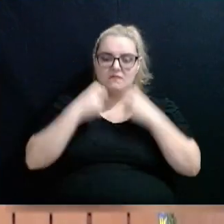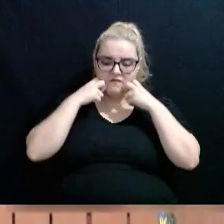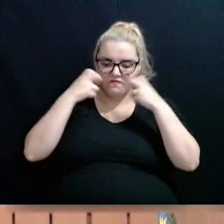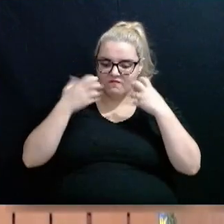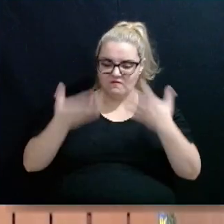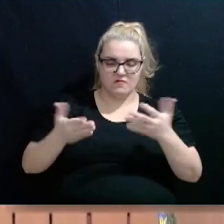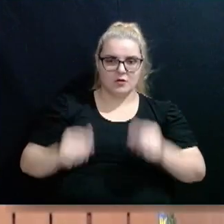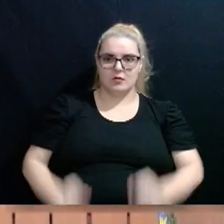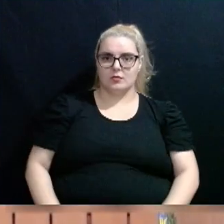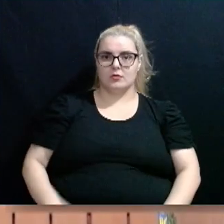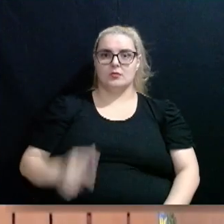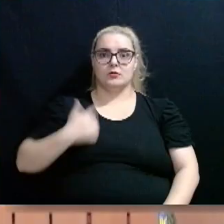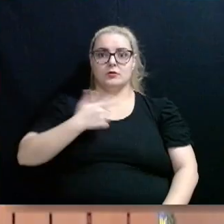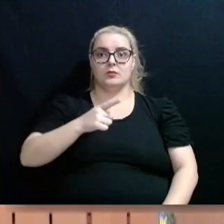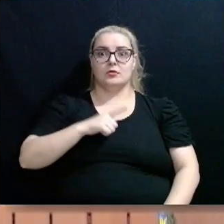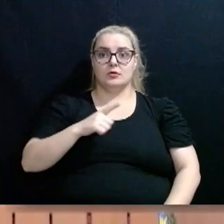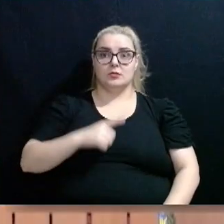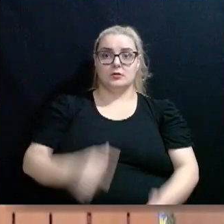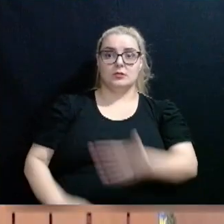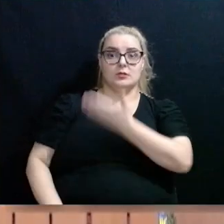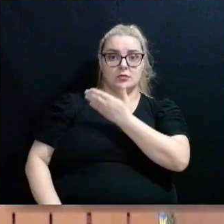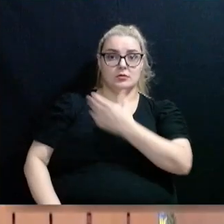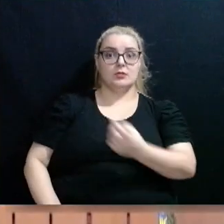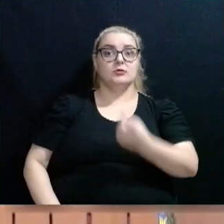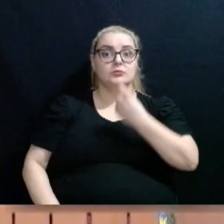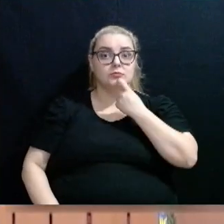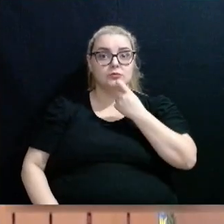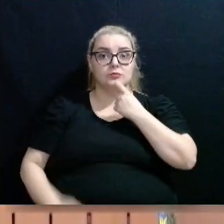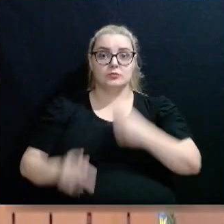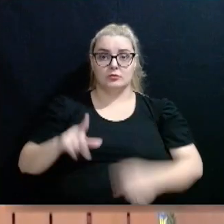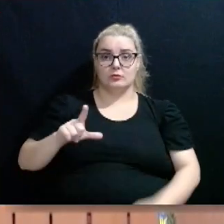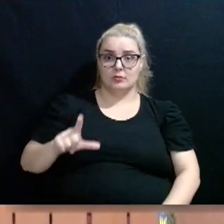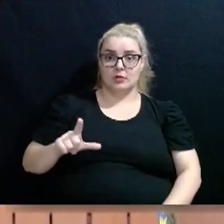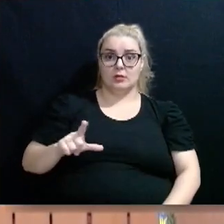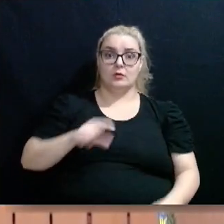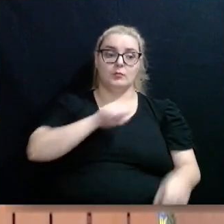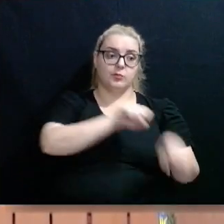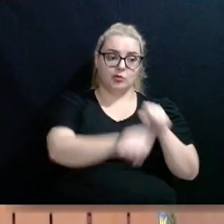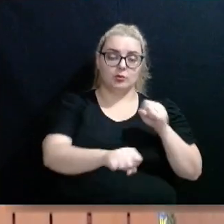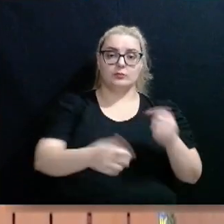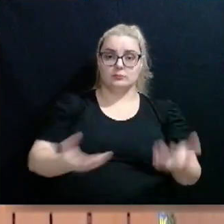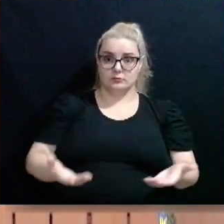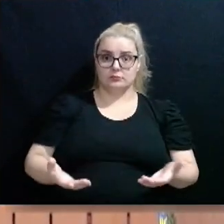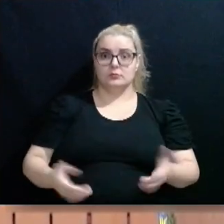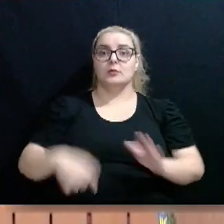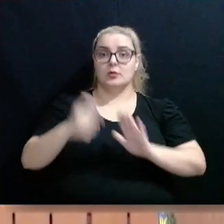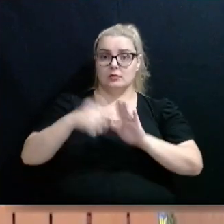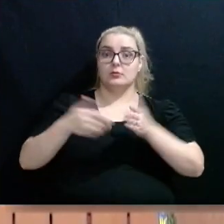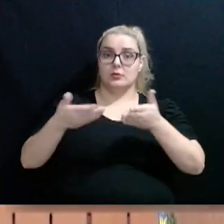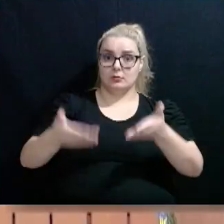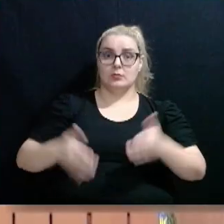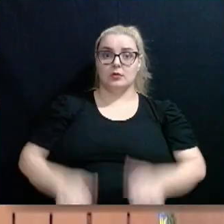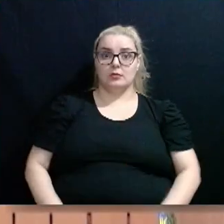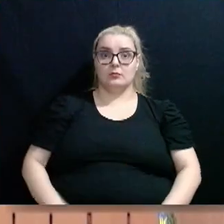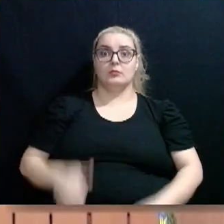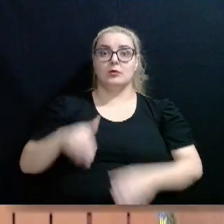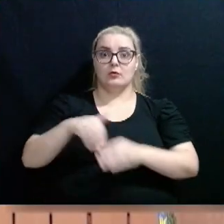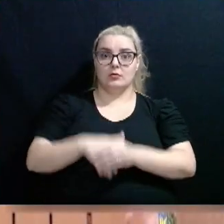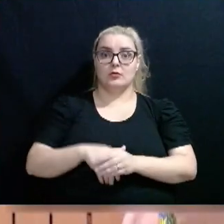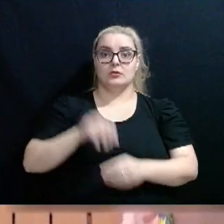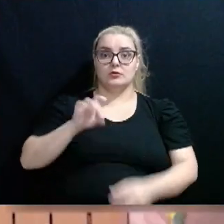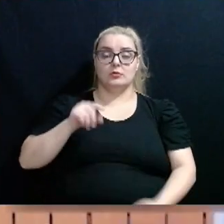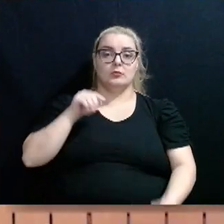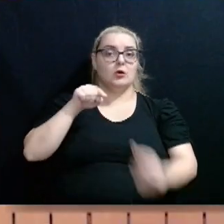aqui a versão campineira do PL dos estupradores. Quero deixar registrado que meu voto só pode ser contrário a esse